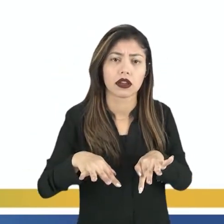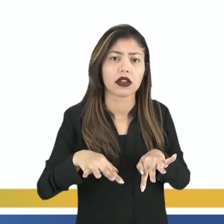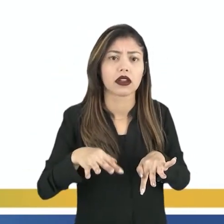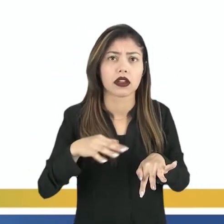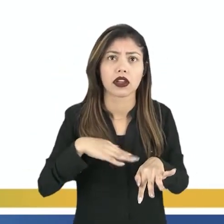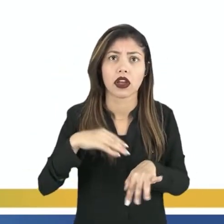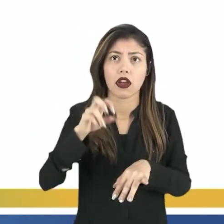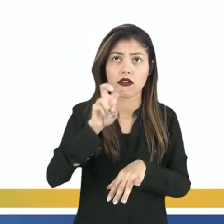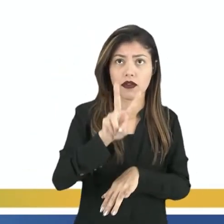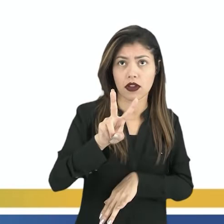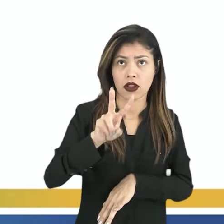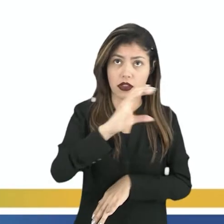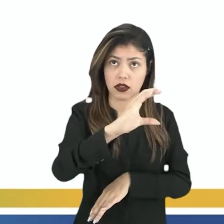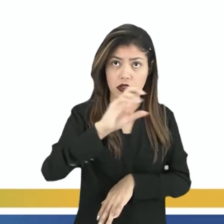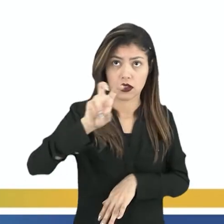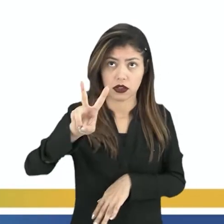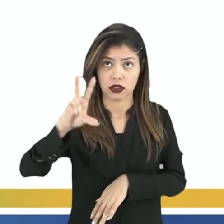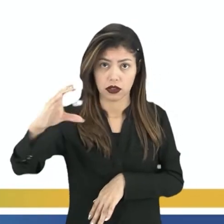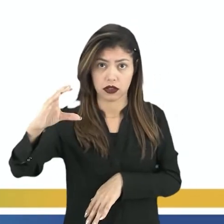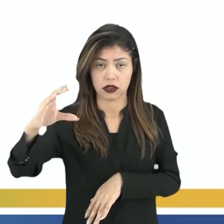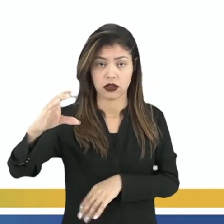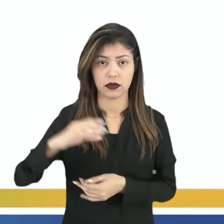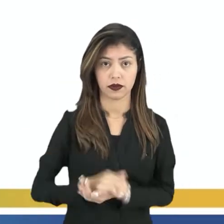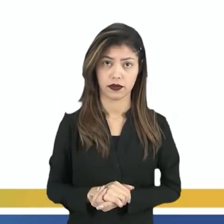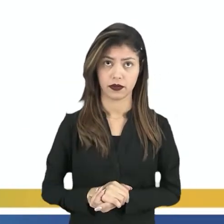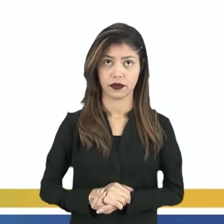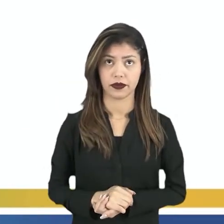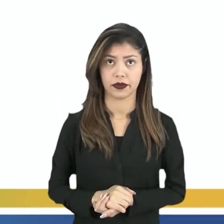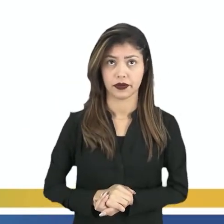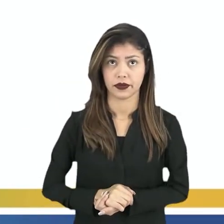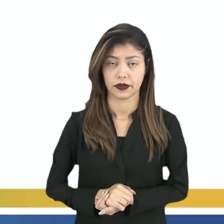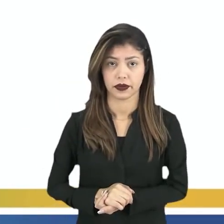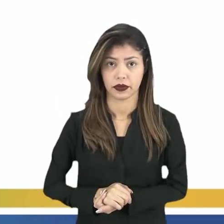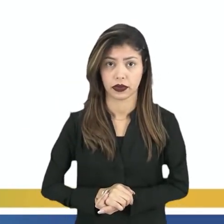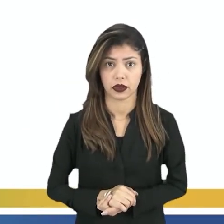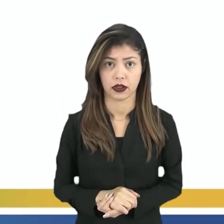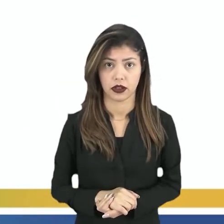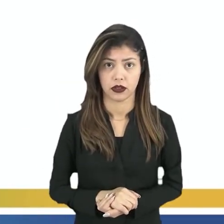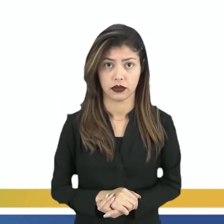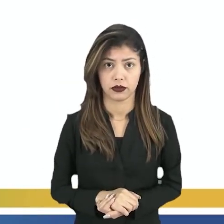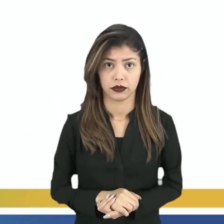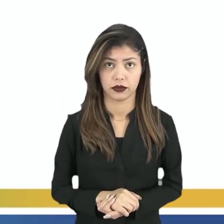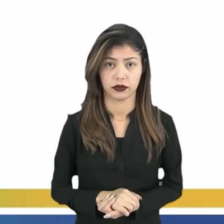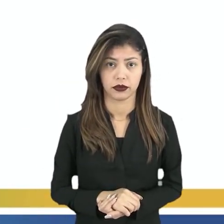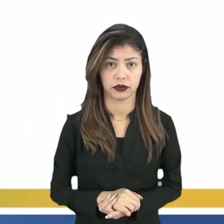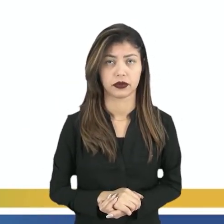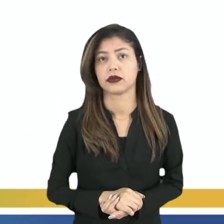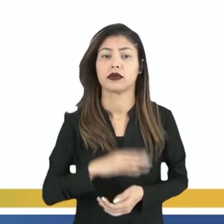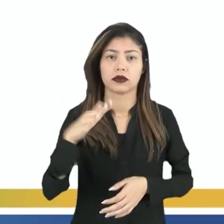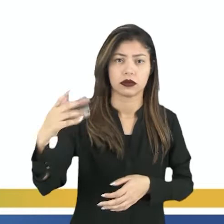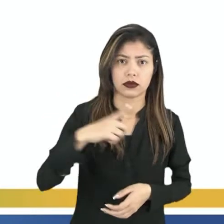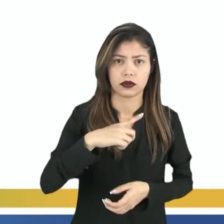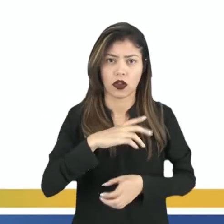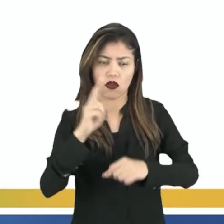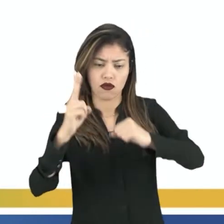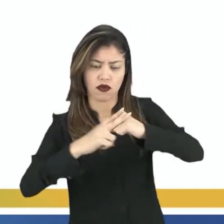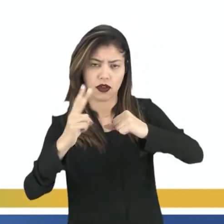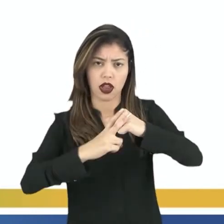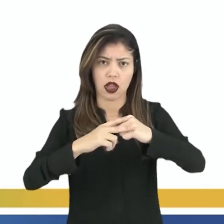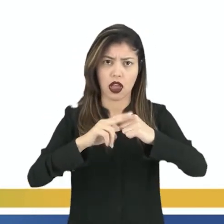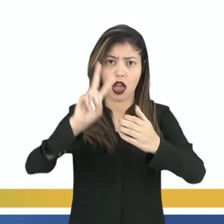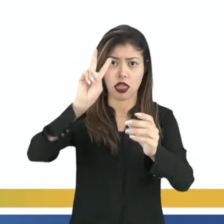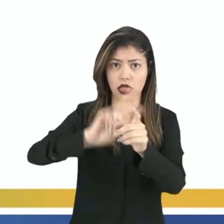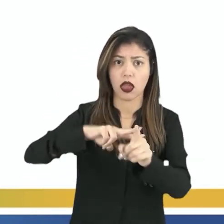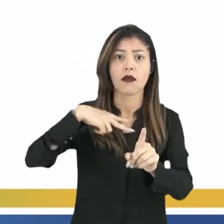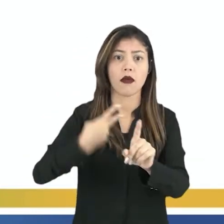vogal, consoante, que é o nosso famoso CVC. Né? Quando vocês têm esses verbos que são consoante, vogal, consoante, vocês vão